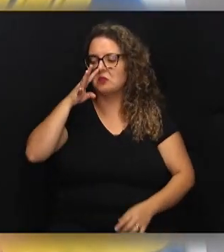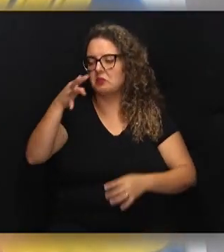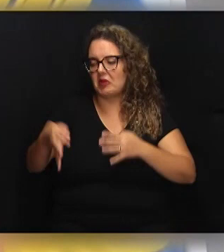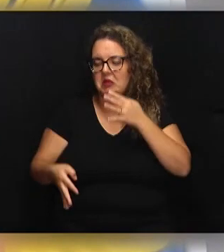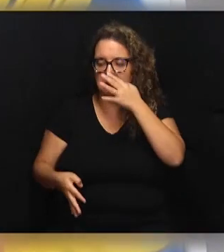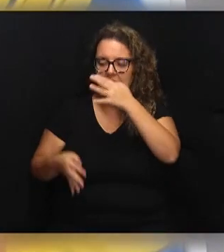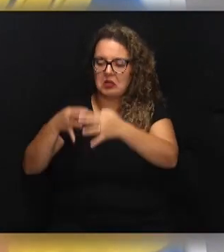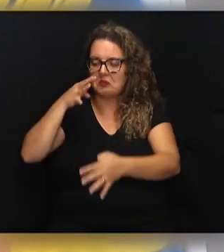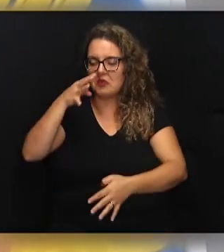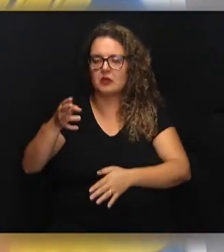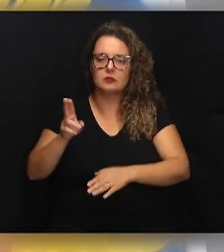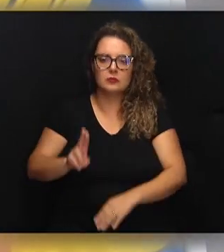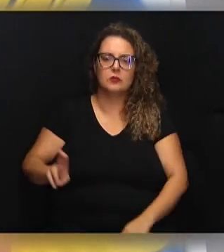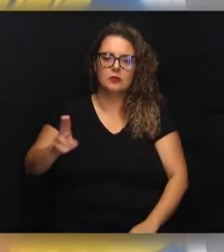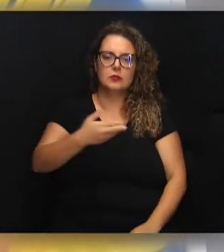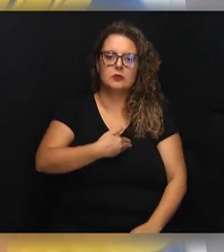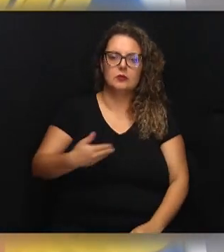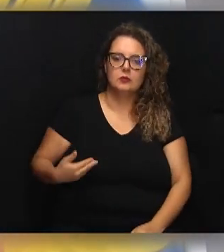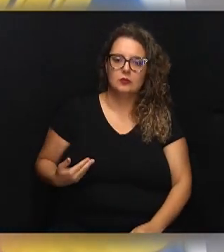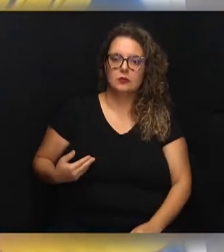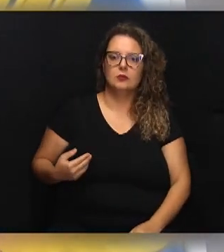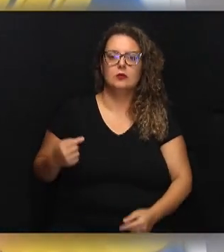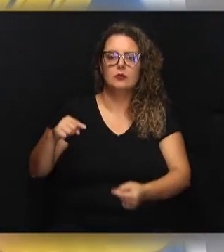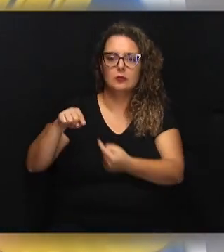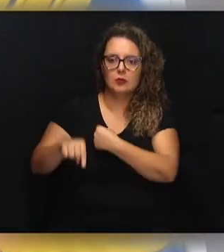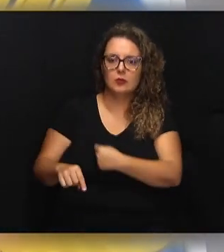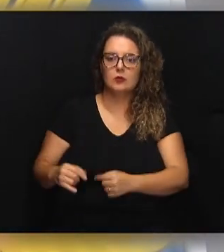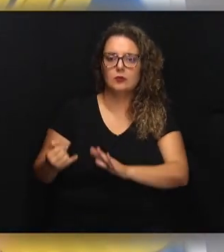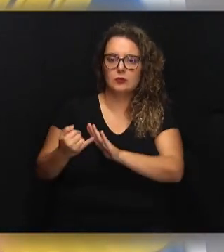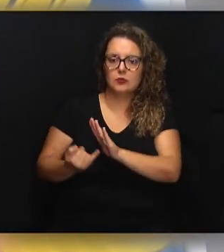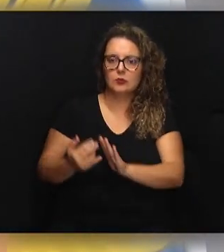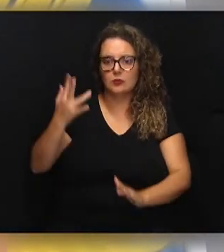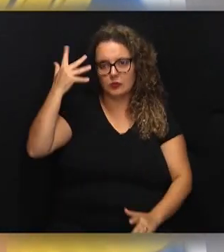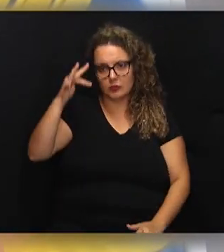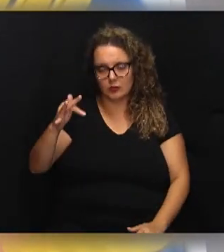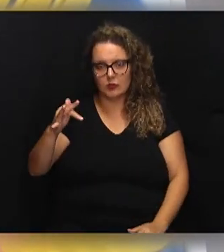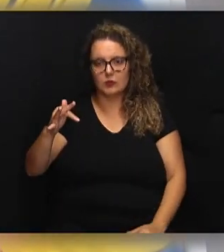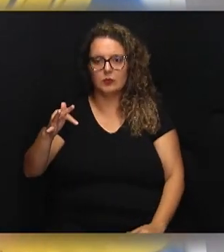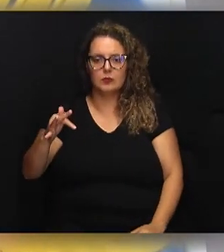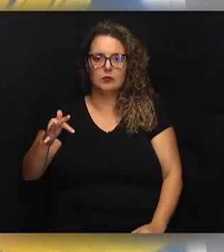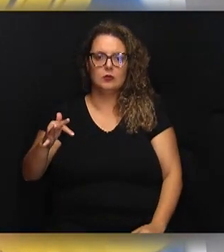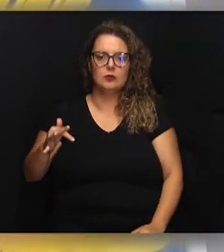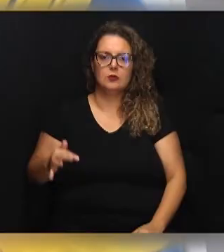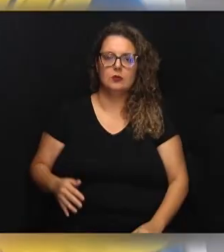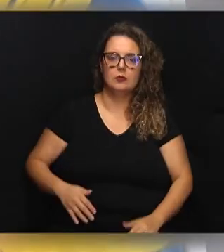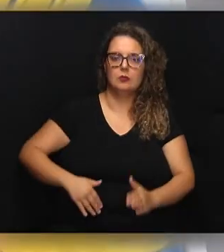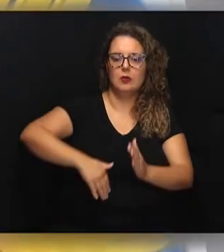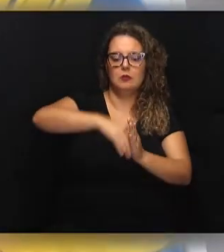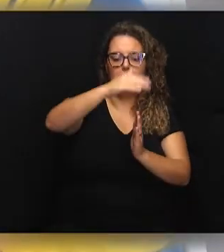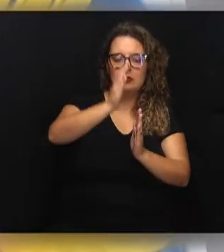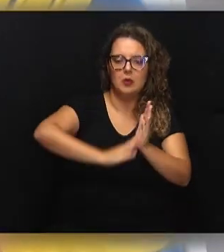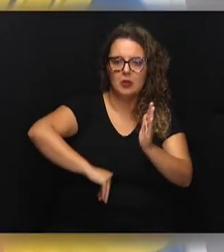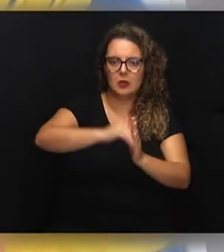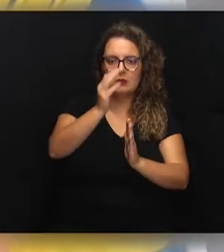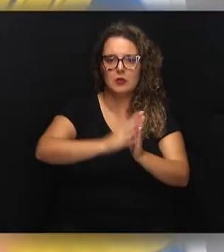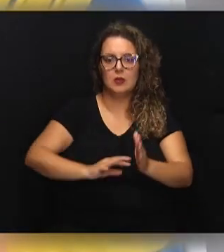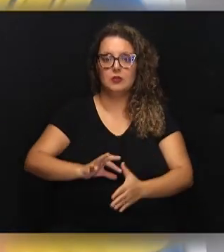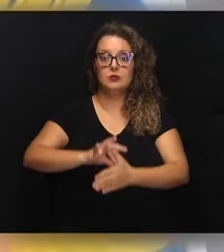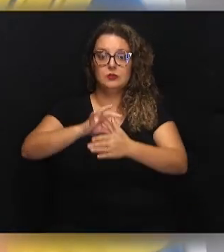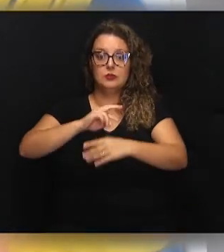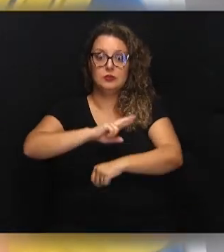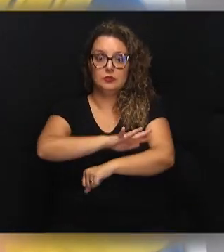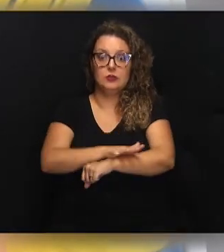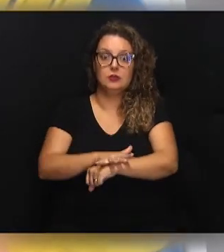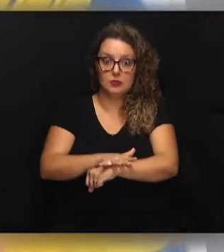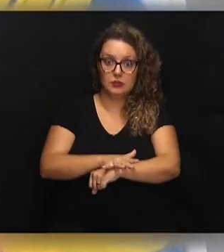pública, atacou o Instituto de Filosofia e Ciências Humanas, passou tinta branca no mural de lideranças racistas,